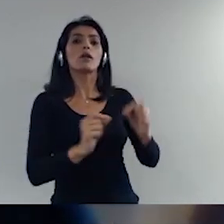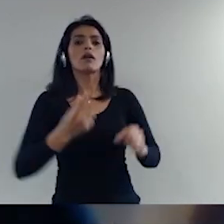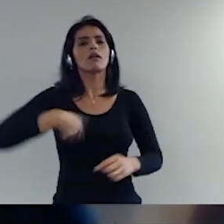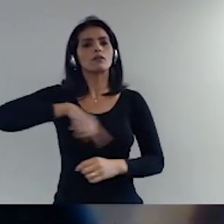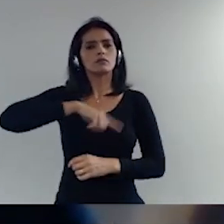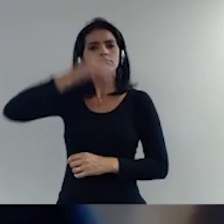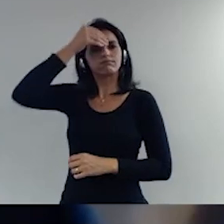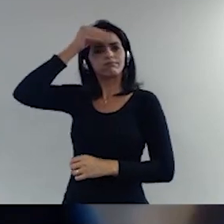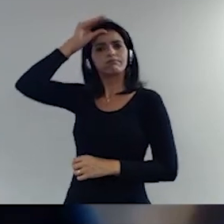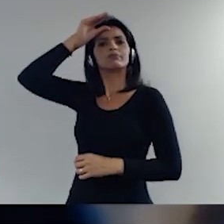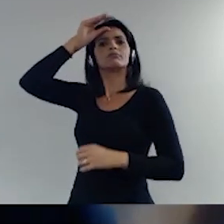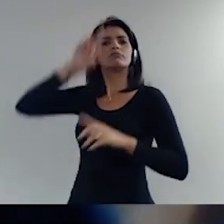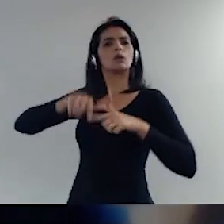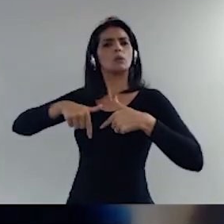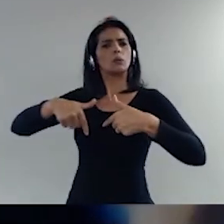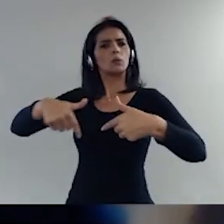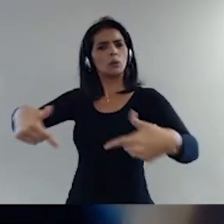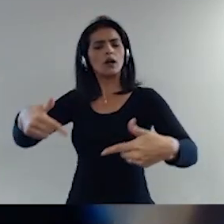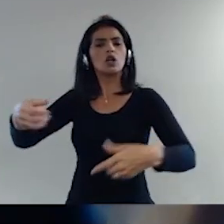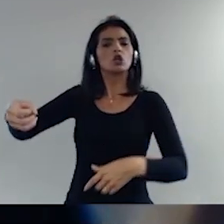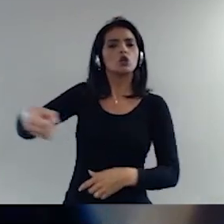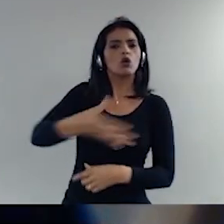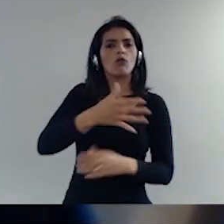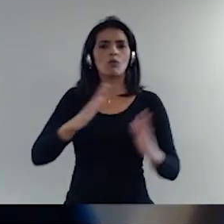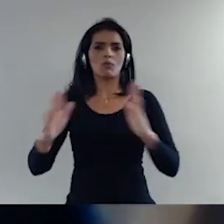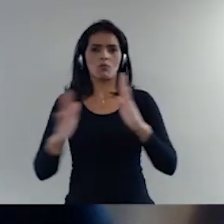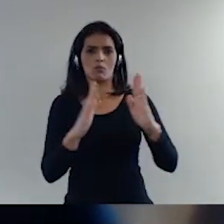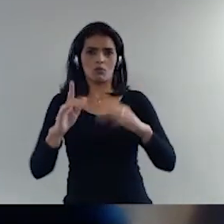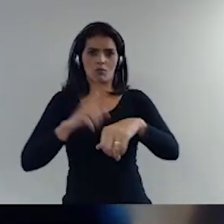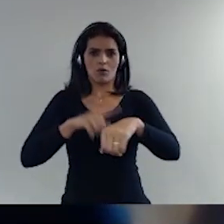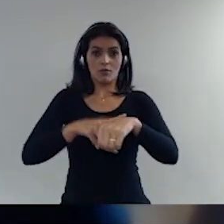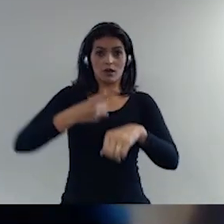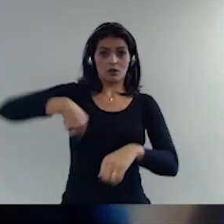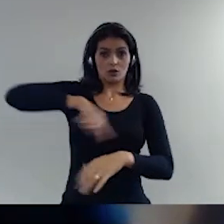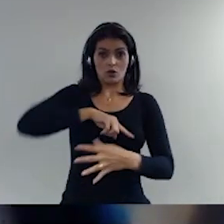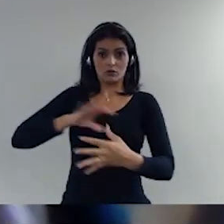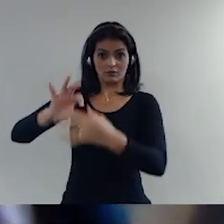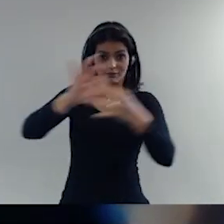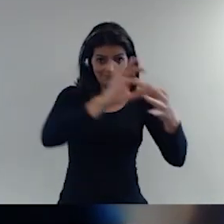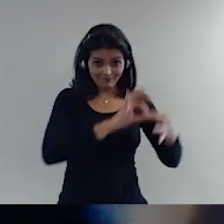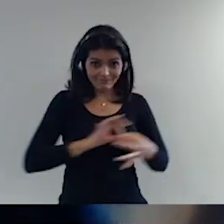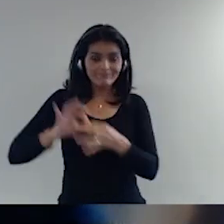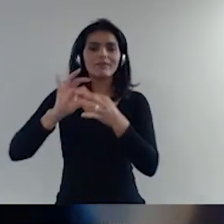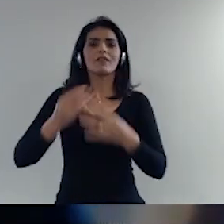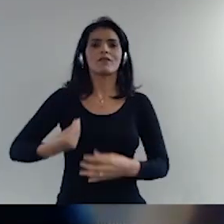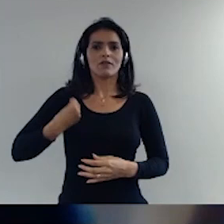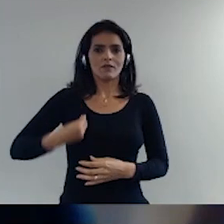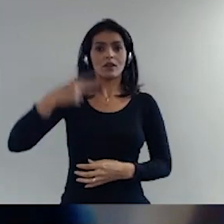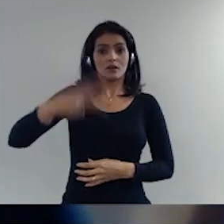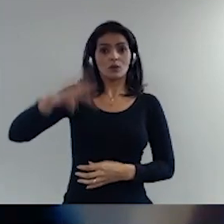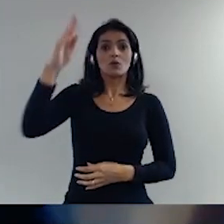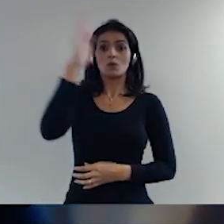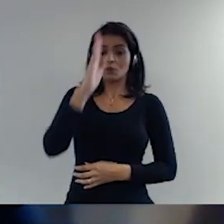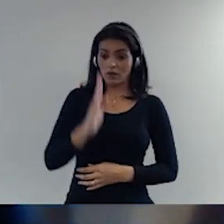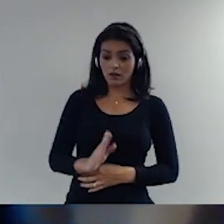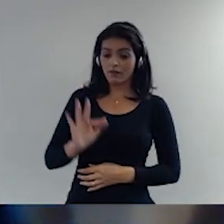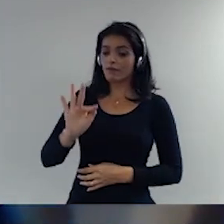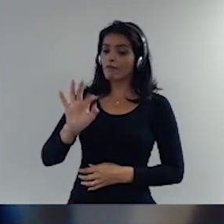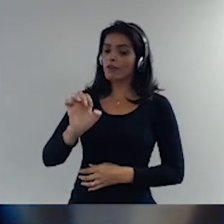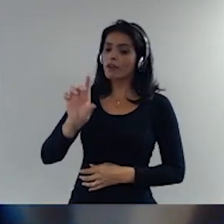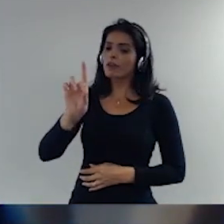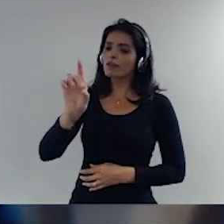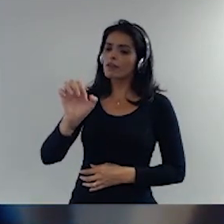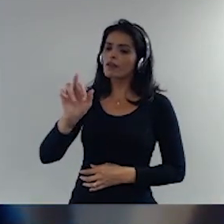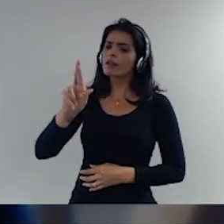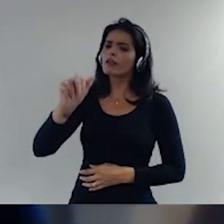descortinando um novo olhar, um novo momento para que possamos todos nós viver numa federação que cumpra o seu